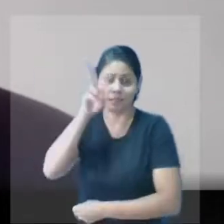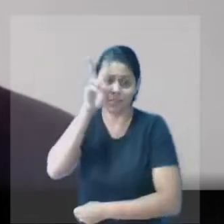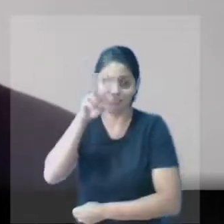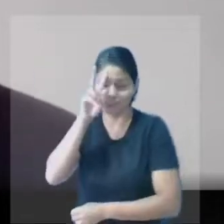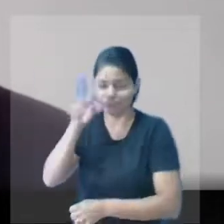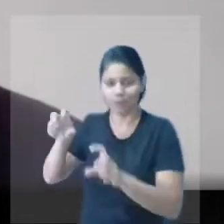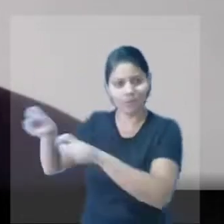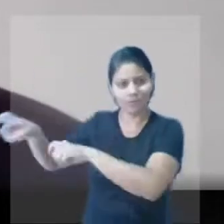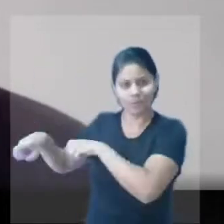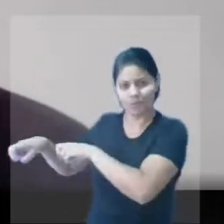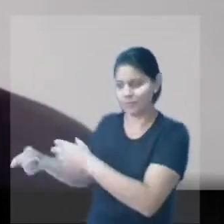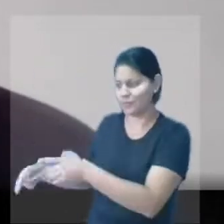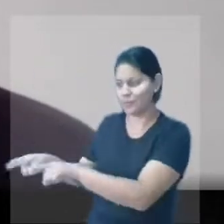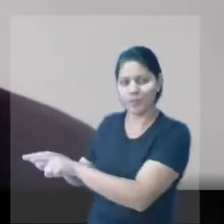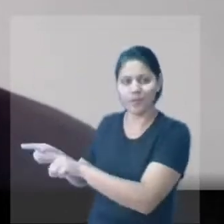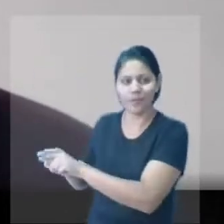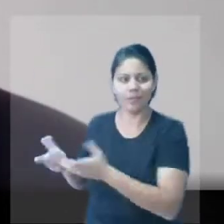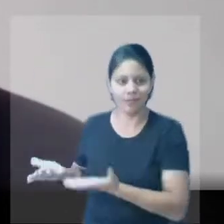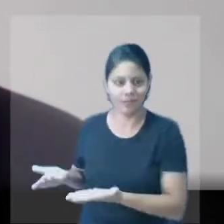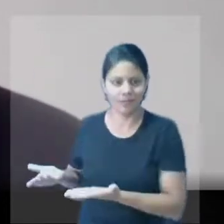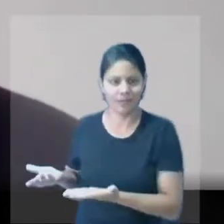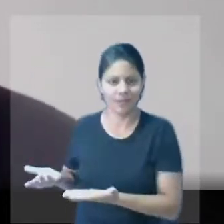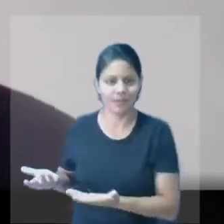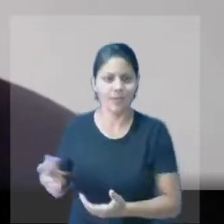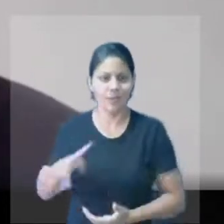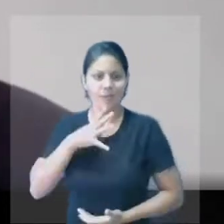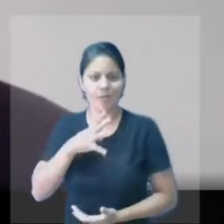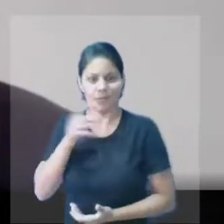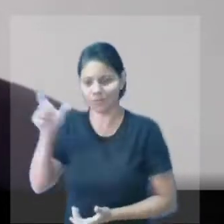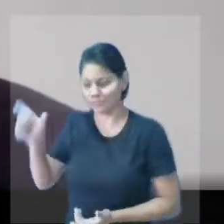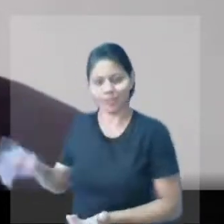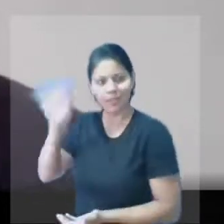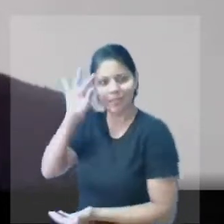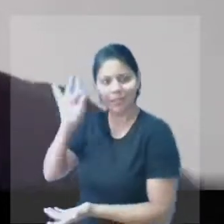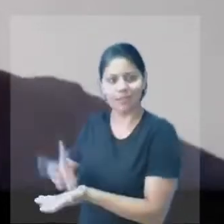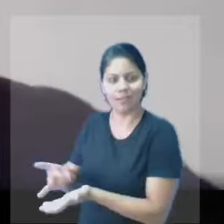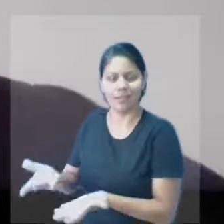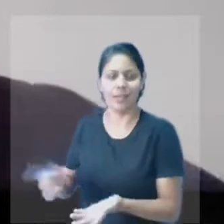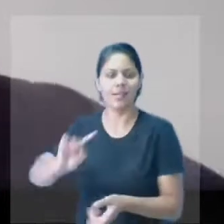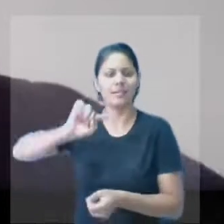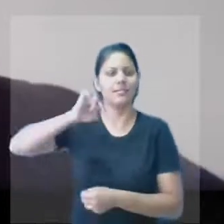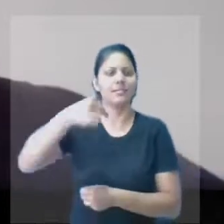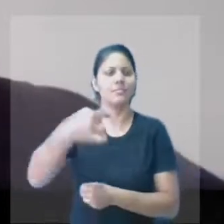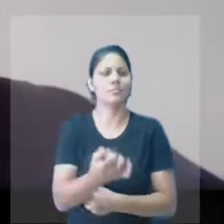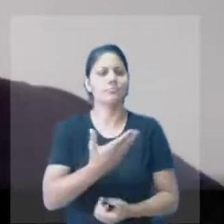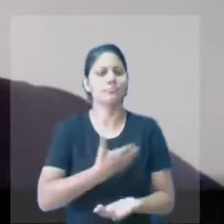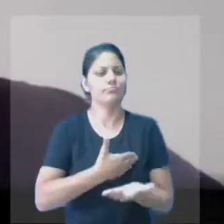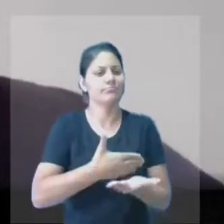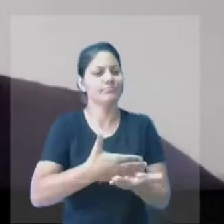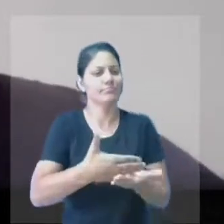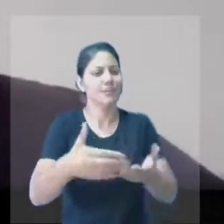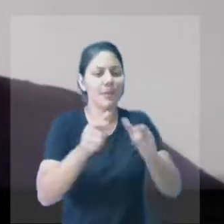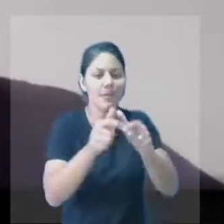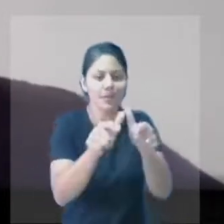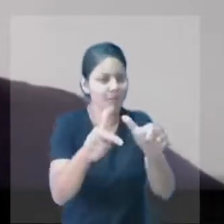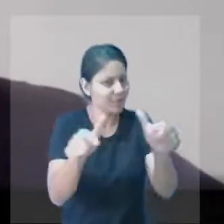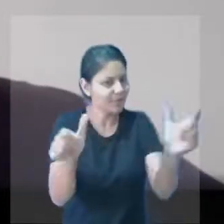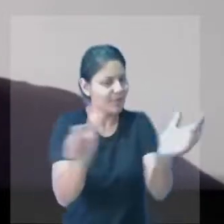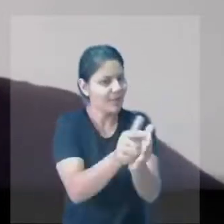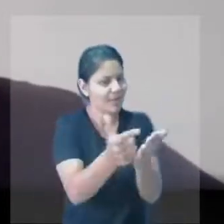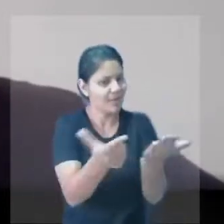origem rural, né, conhecedor daquela realidade. E aí depois eu comecei a ampliar minha